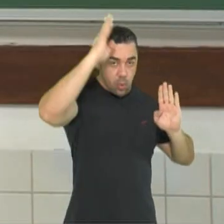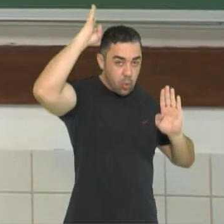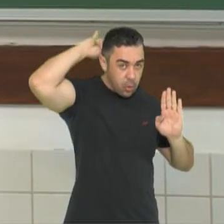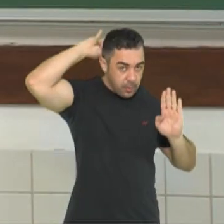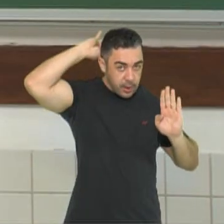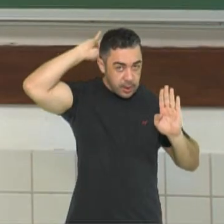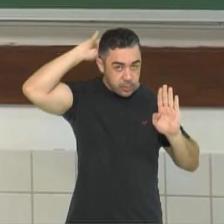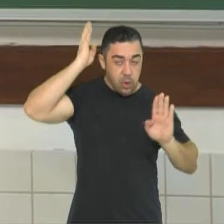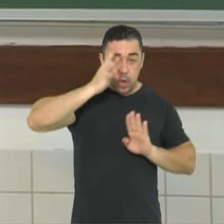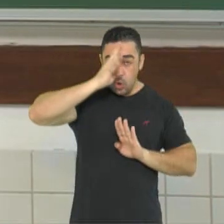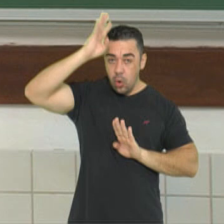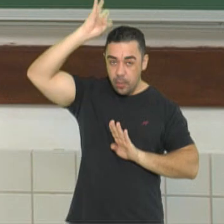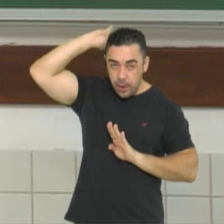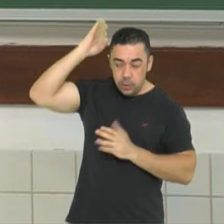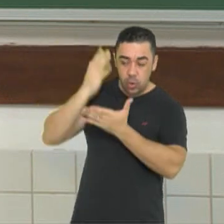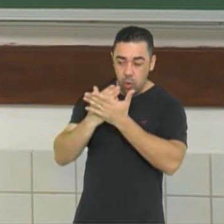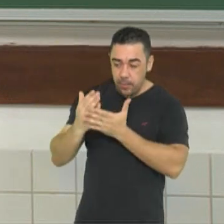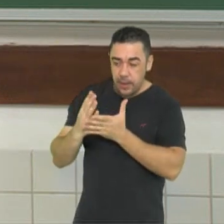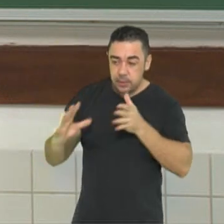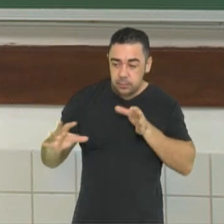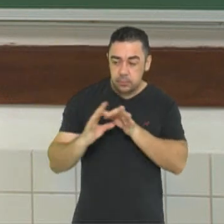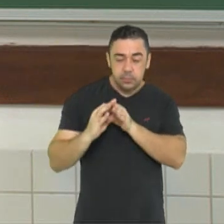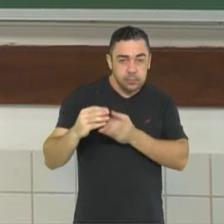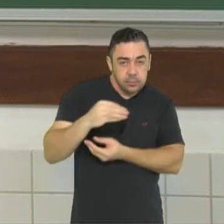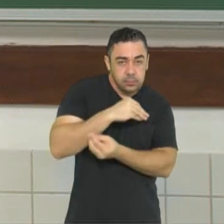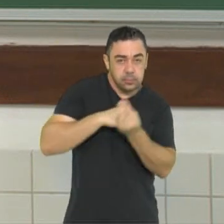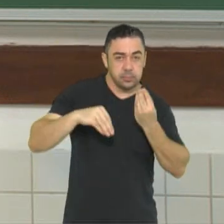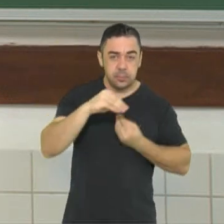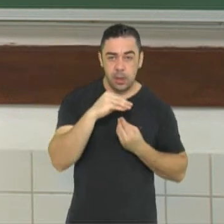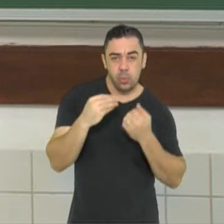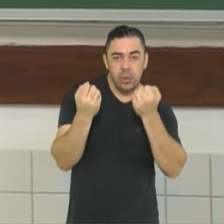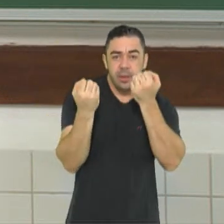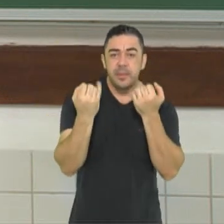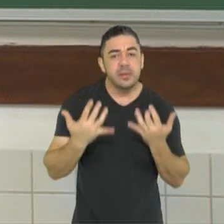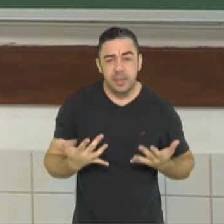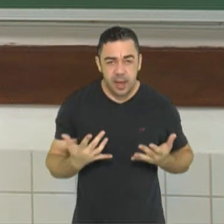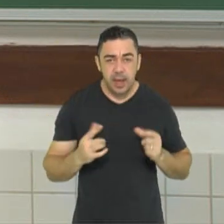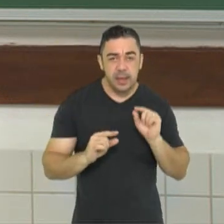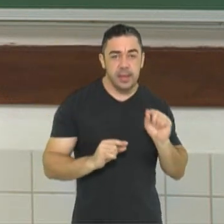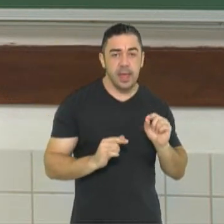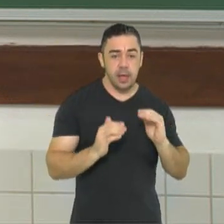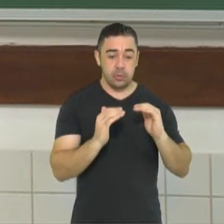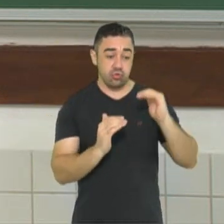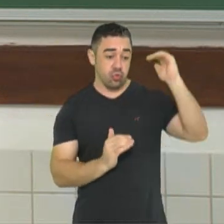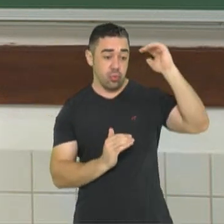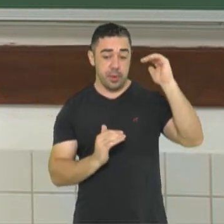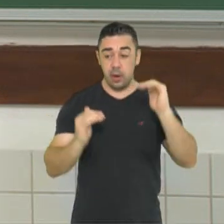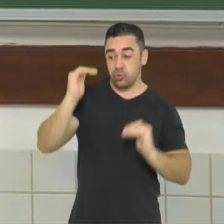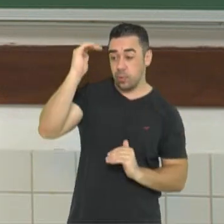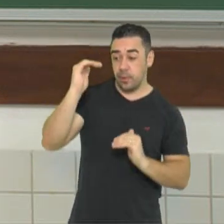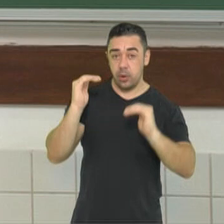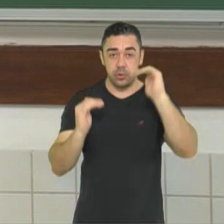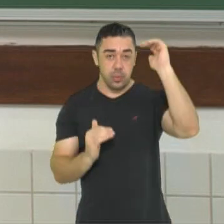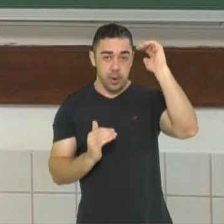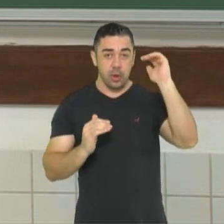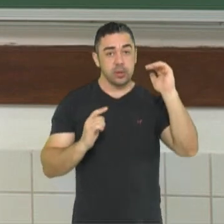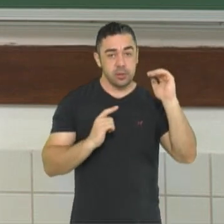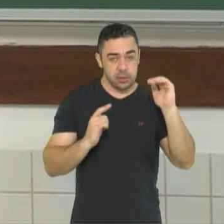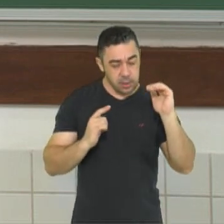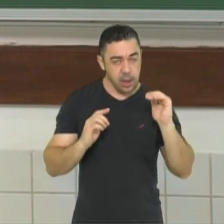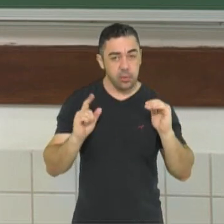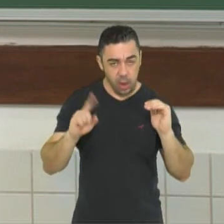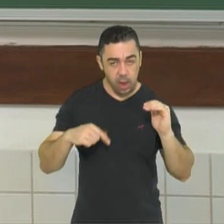passam a se germanizar. Não dá para entender quem é, ou não dá para explicar quem é superior a quem. E sim que existe todo